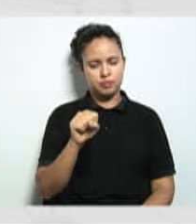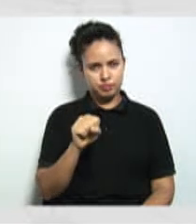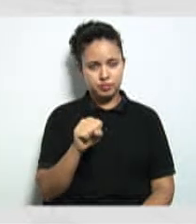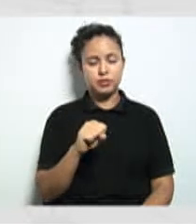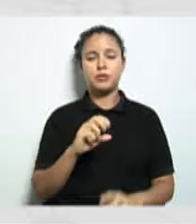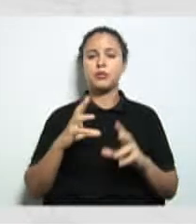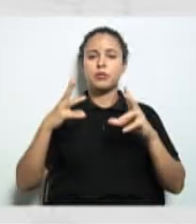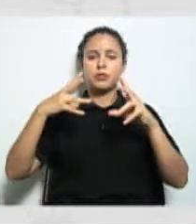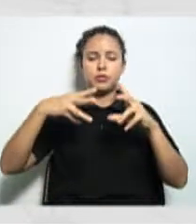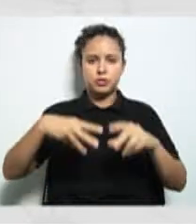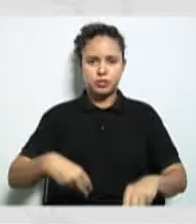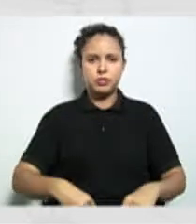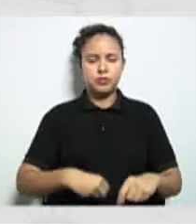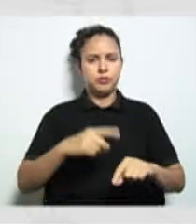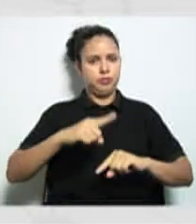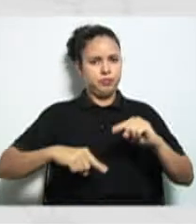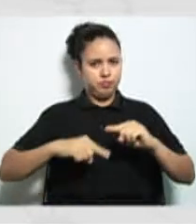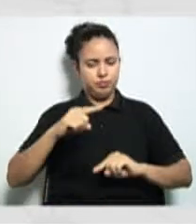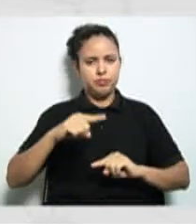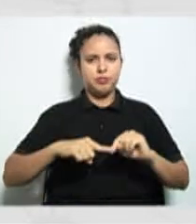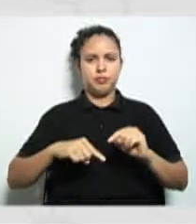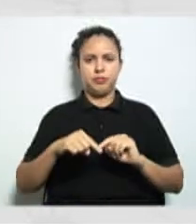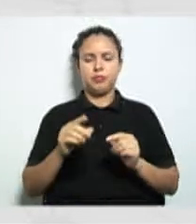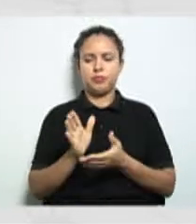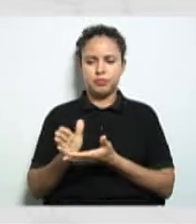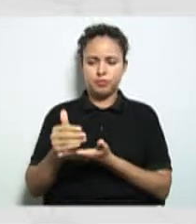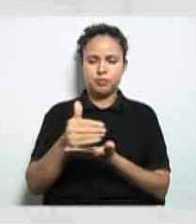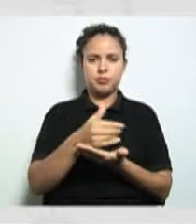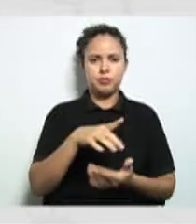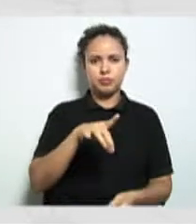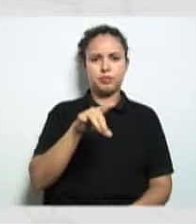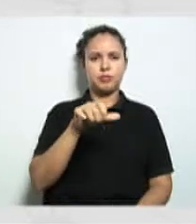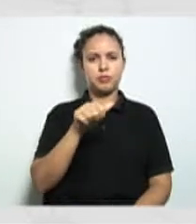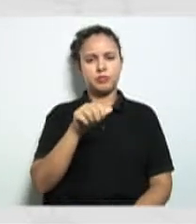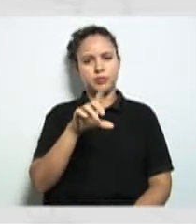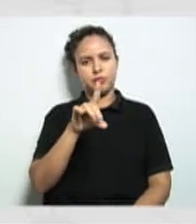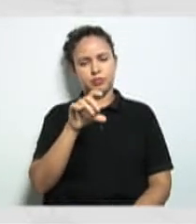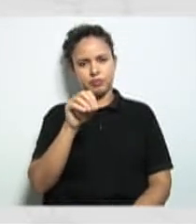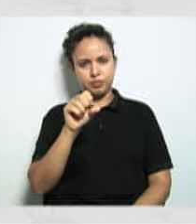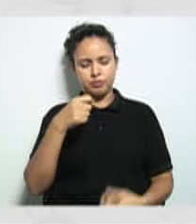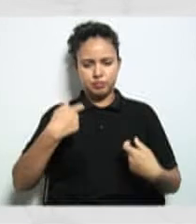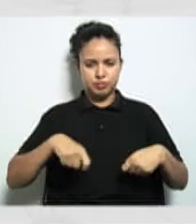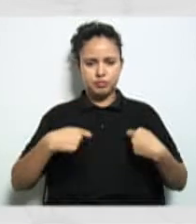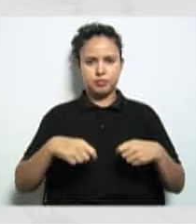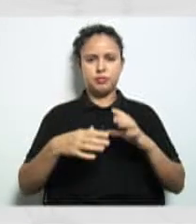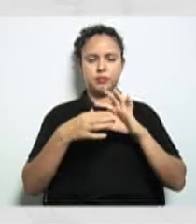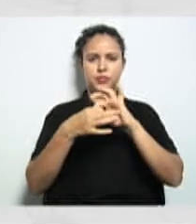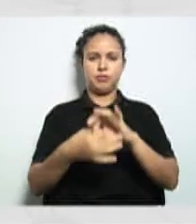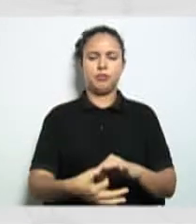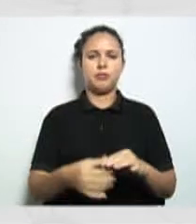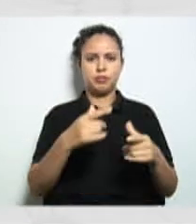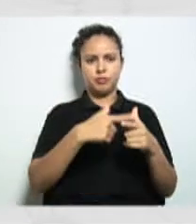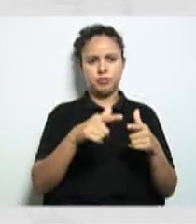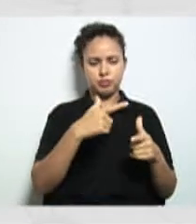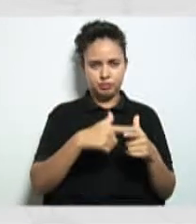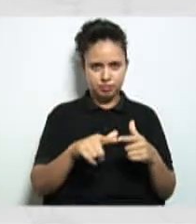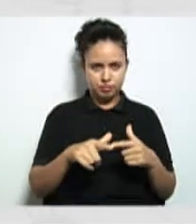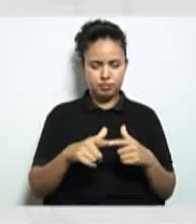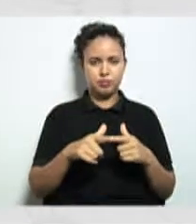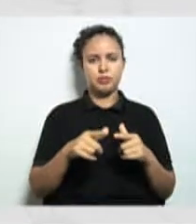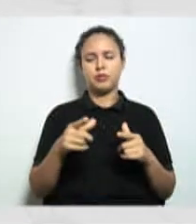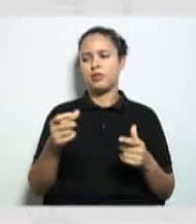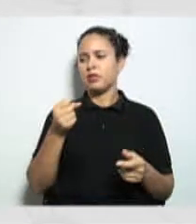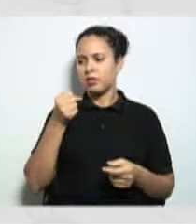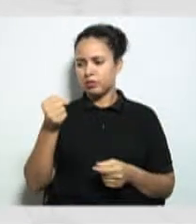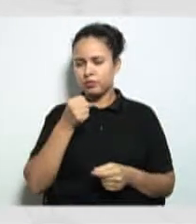todos os instrumentos de coleta de dados. Todos eles têm que ter relação com o problema da pesquisa. A entrevista, questionário,